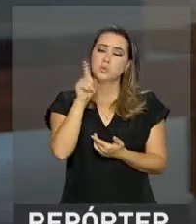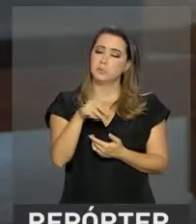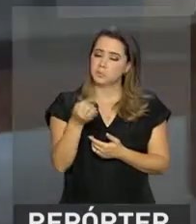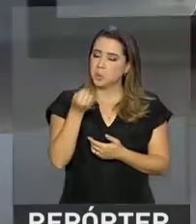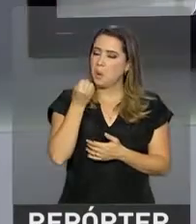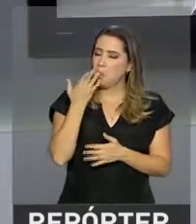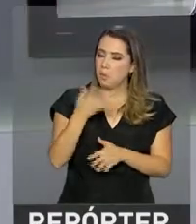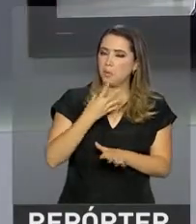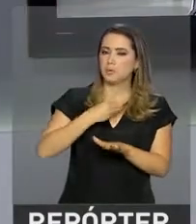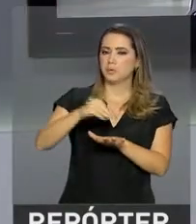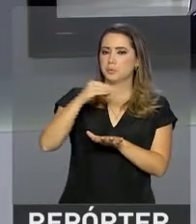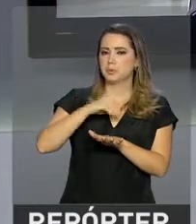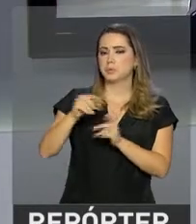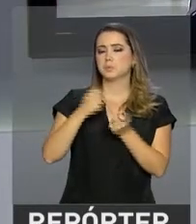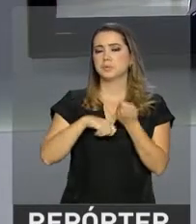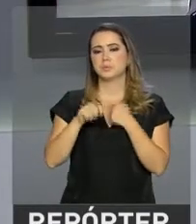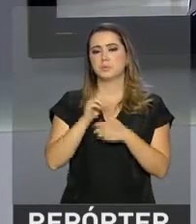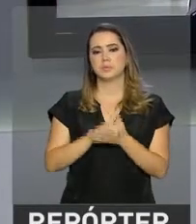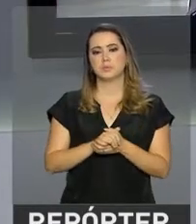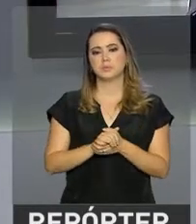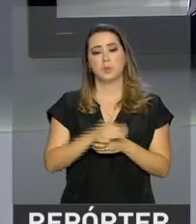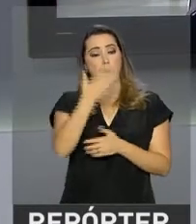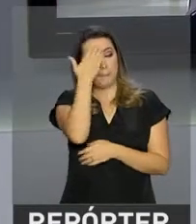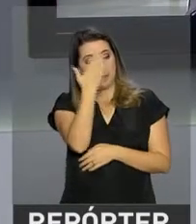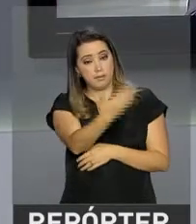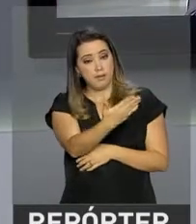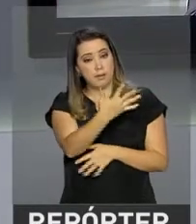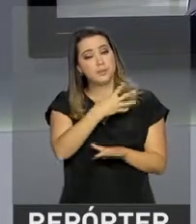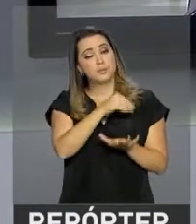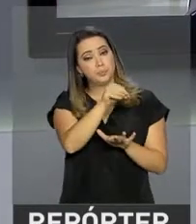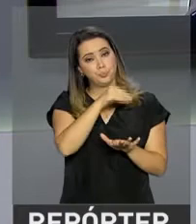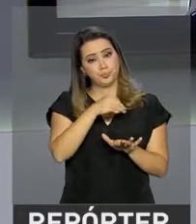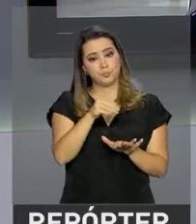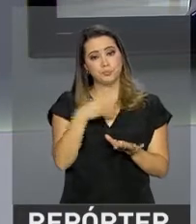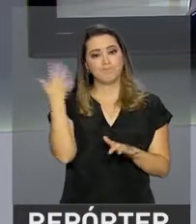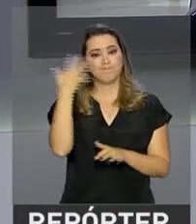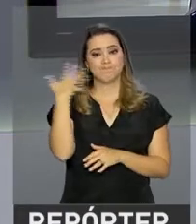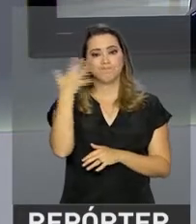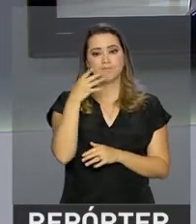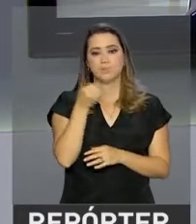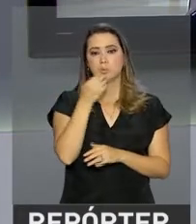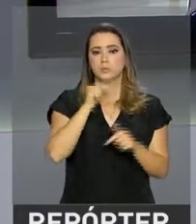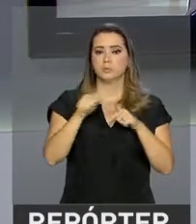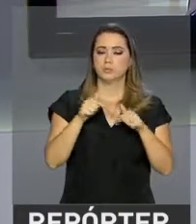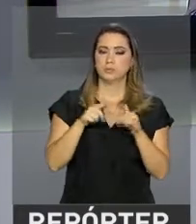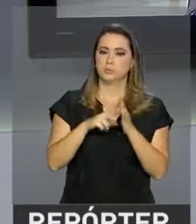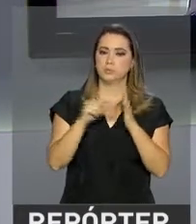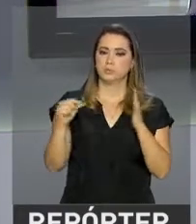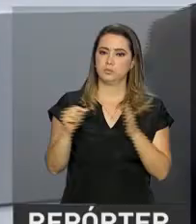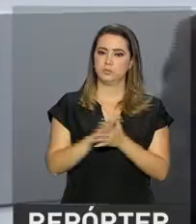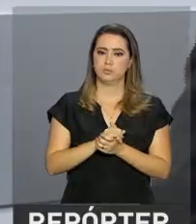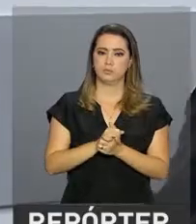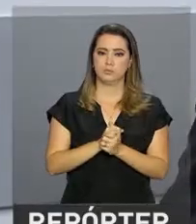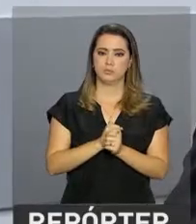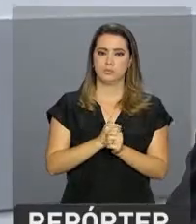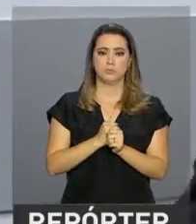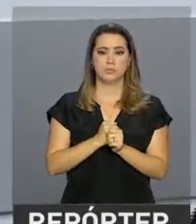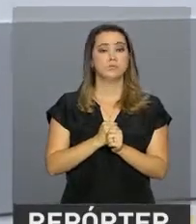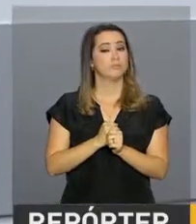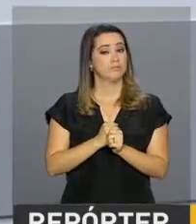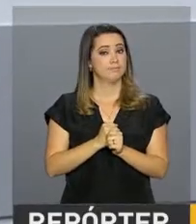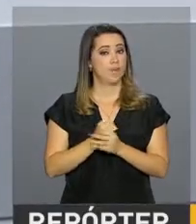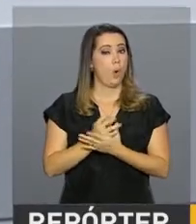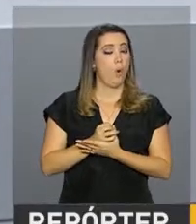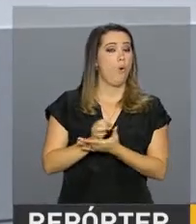boa notícia para a economia brasileira. Paulo, muito obrigado pelas informações, pelos esclarecimentos. Bom trabalho aí no Palácio do Planalto.